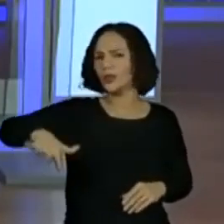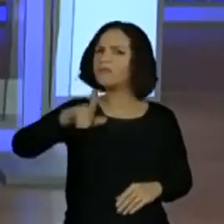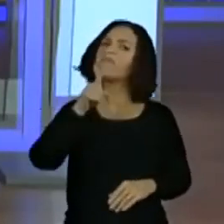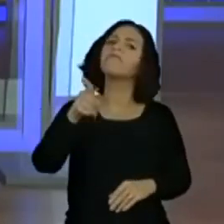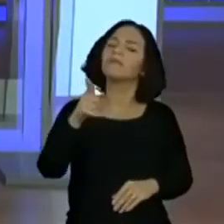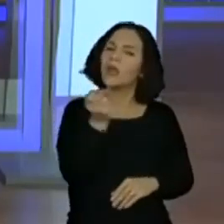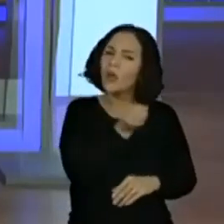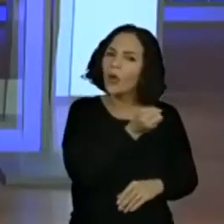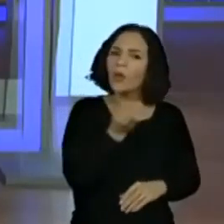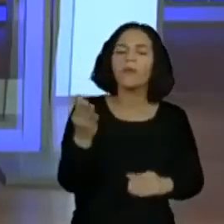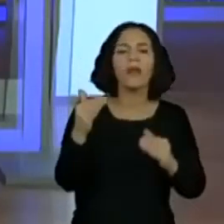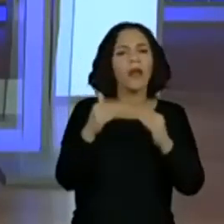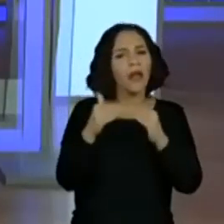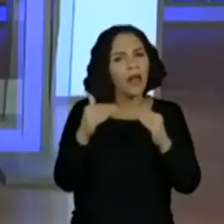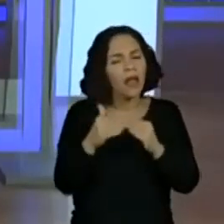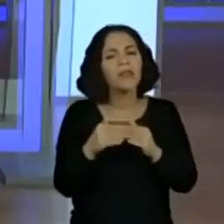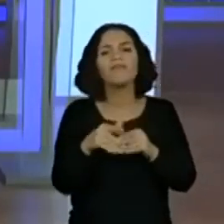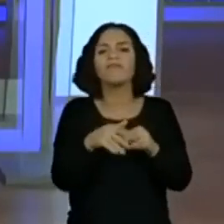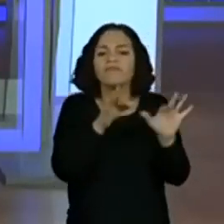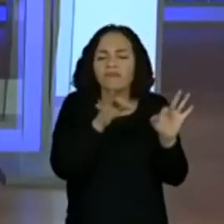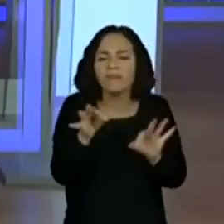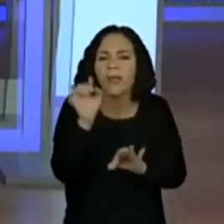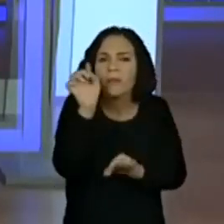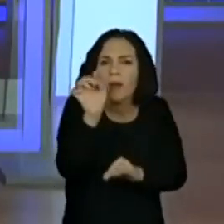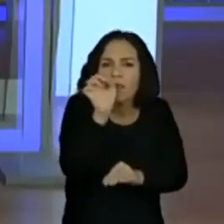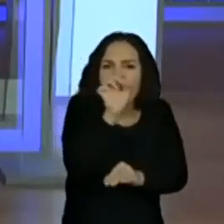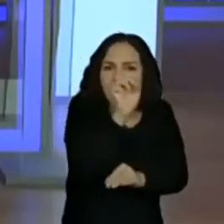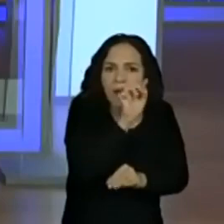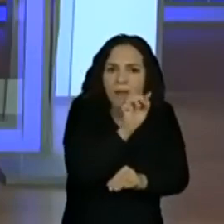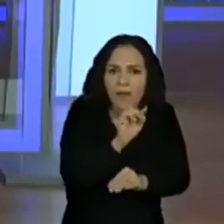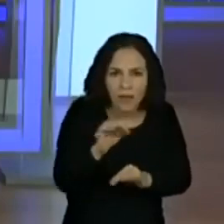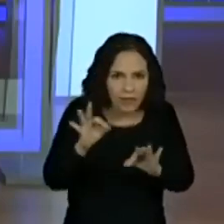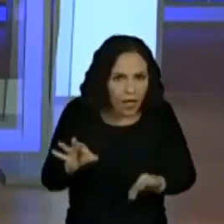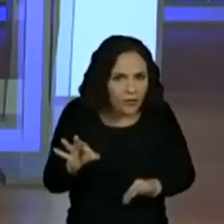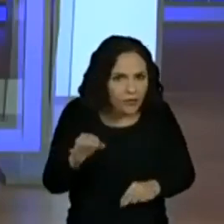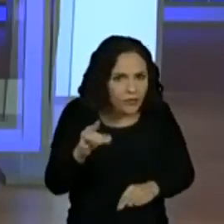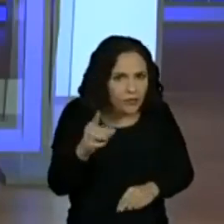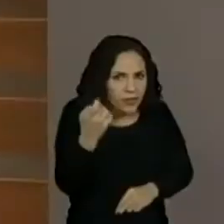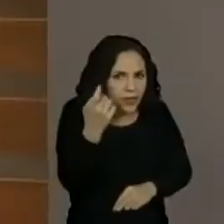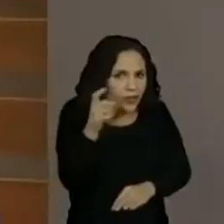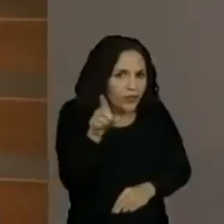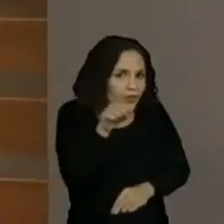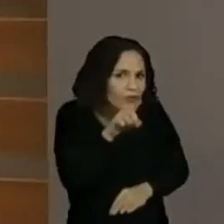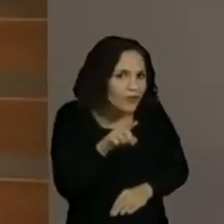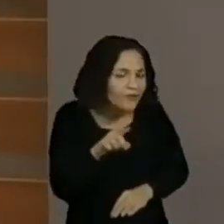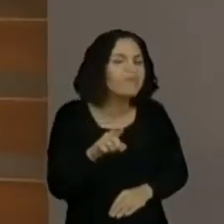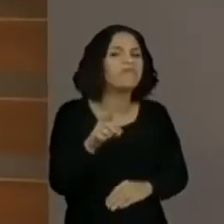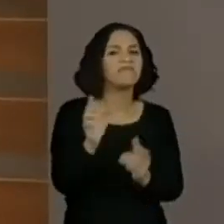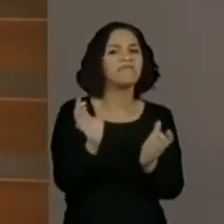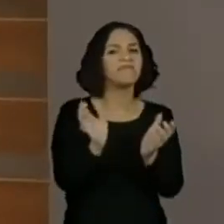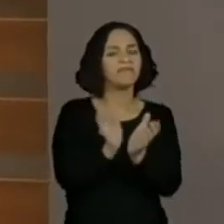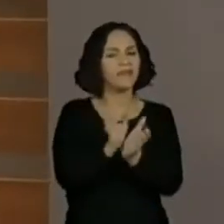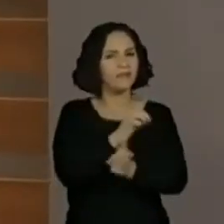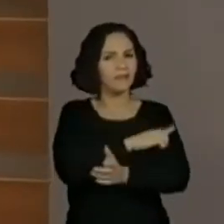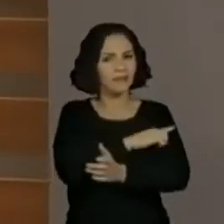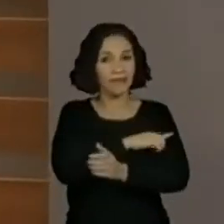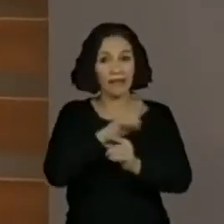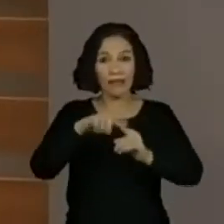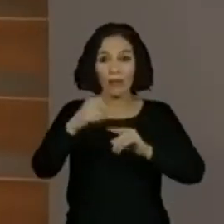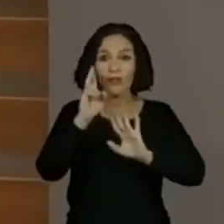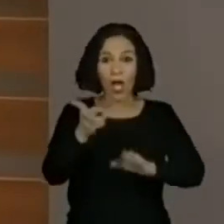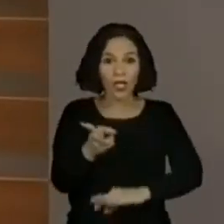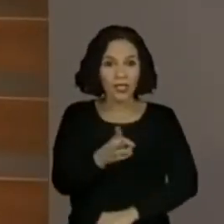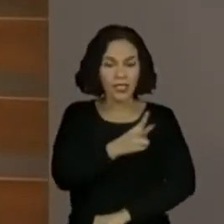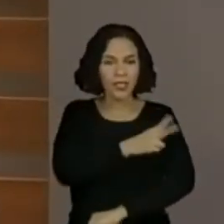estão contando aí, fazendo marcação, acompanhando a contagem com a professora Vivi, certo? Isso, essa turminha aí do primeiro ano, quando chegar no